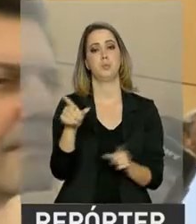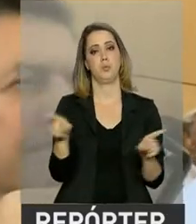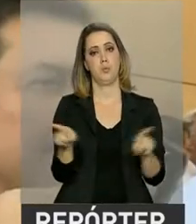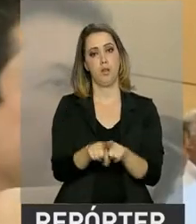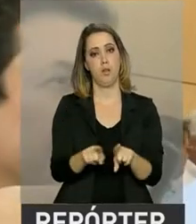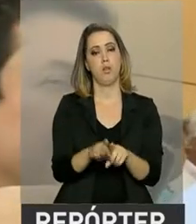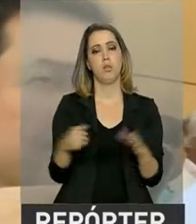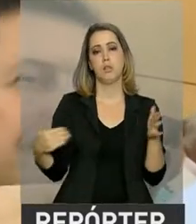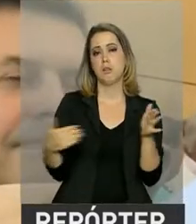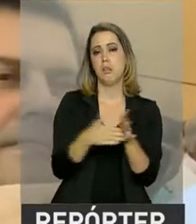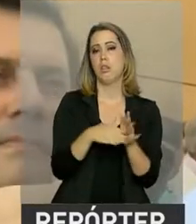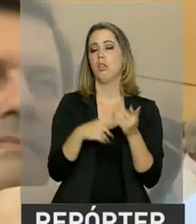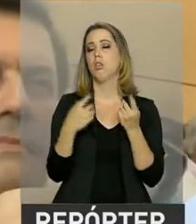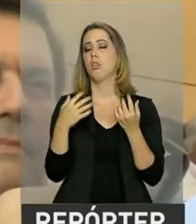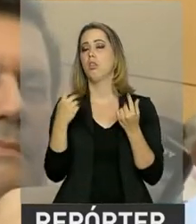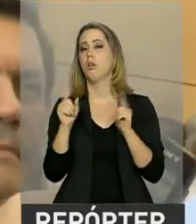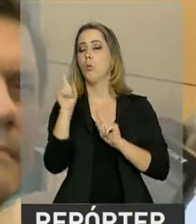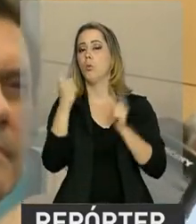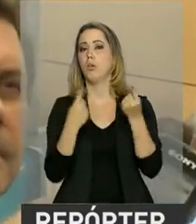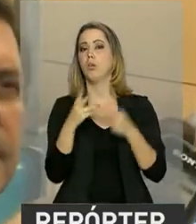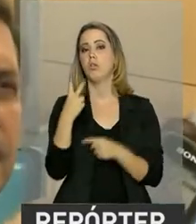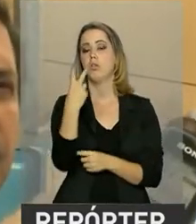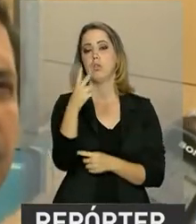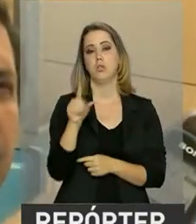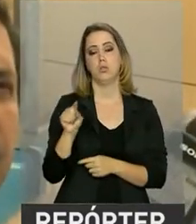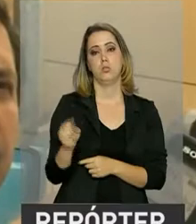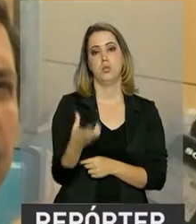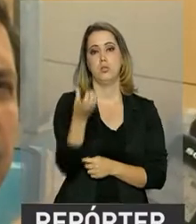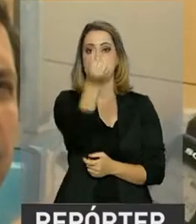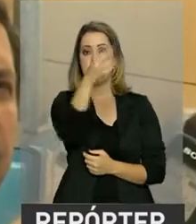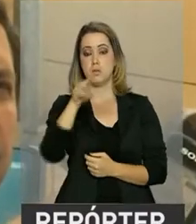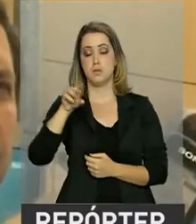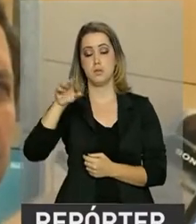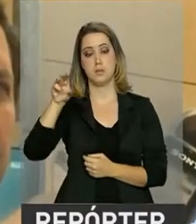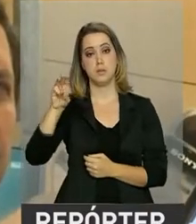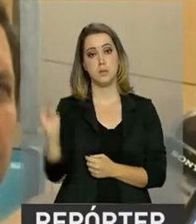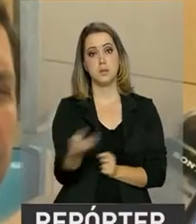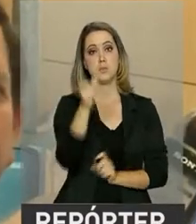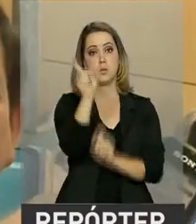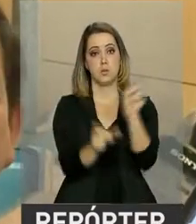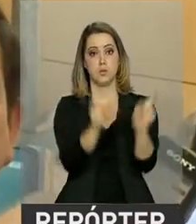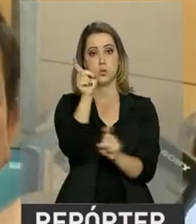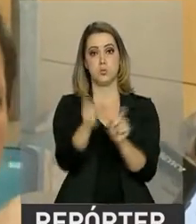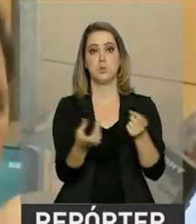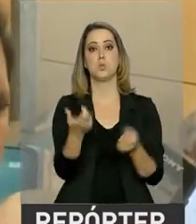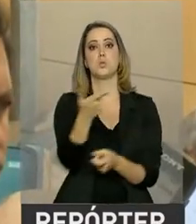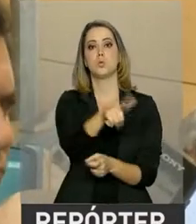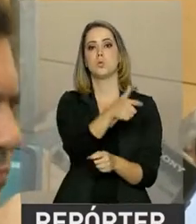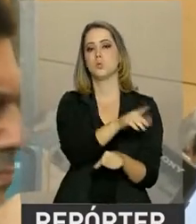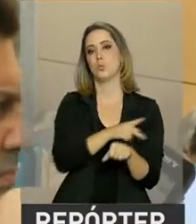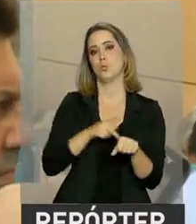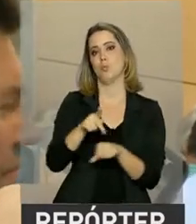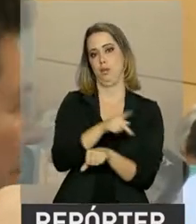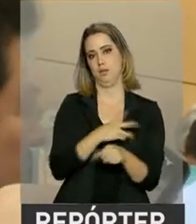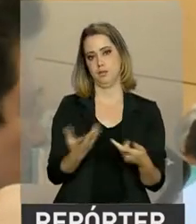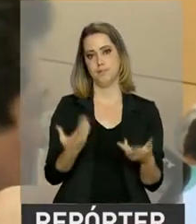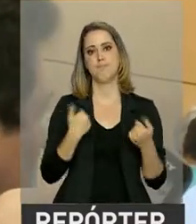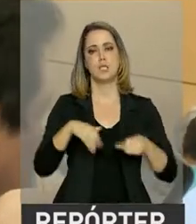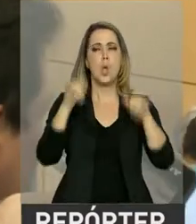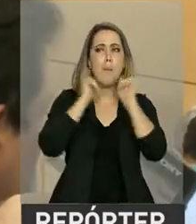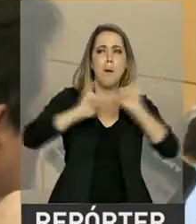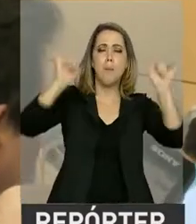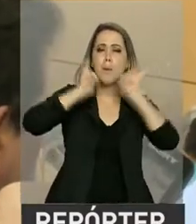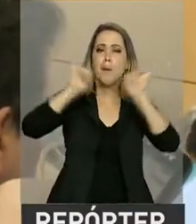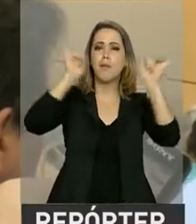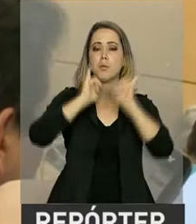verão, até o carnaval, de cerca de 2,6 milhões de turistas estrangeiros. Então nós temos que divulgar o carnaval